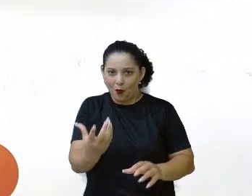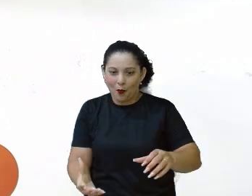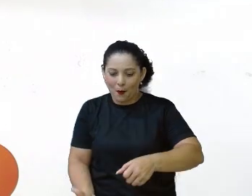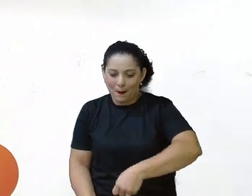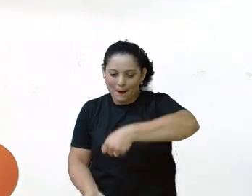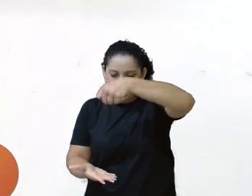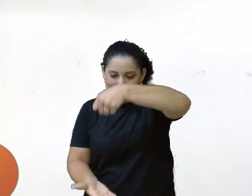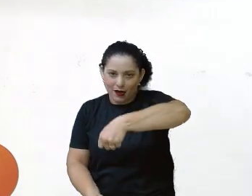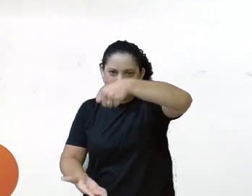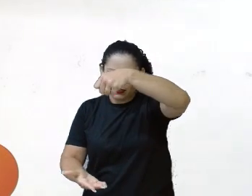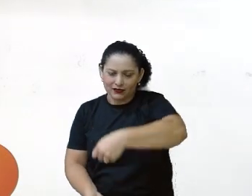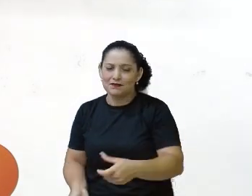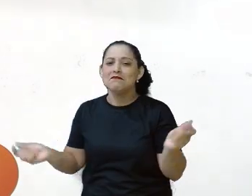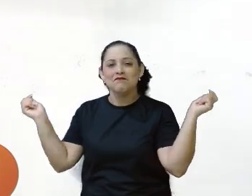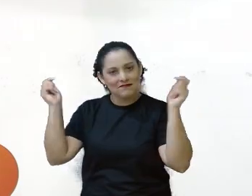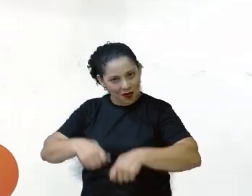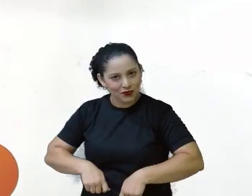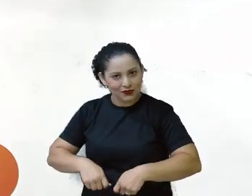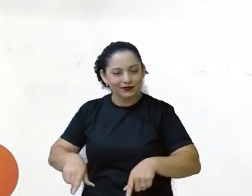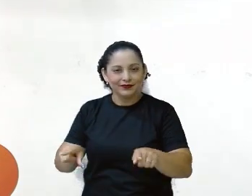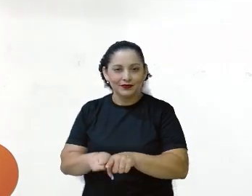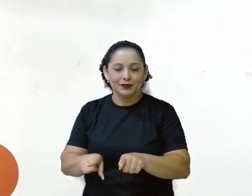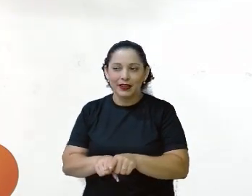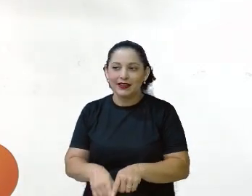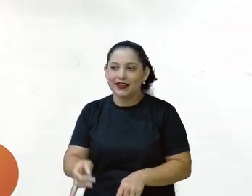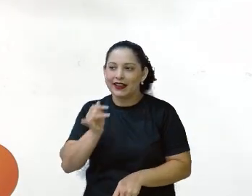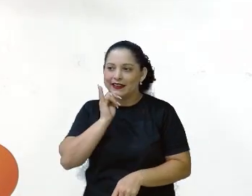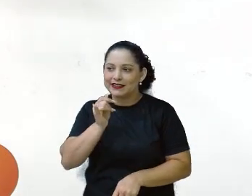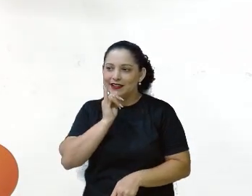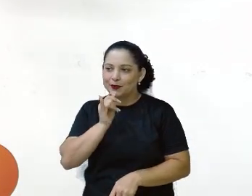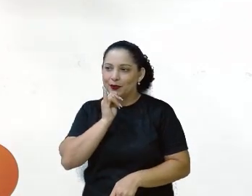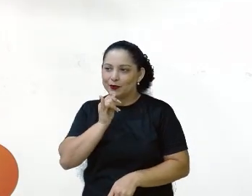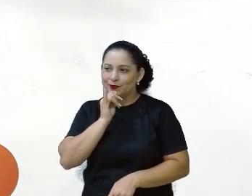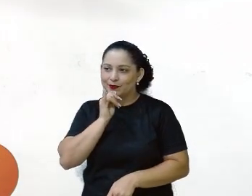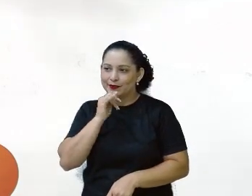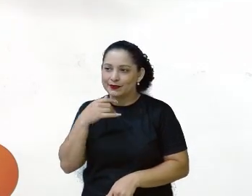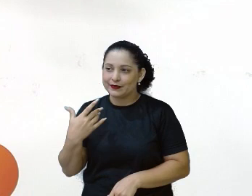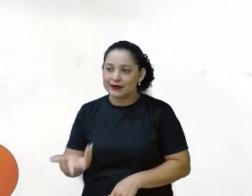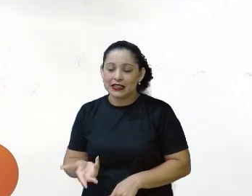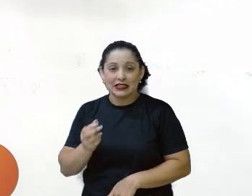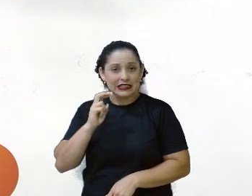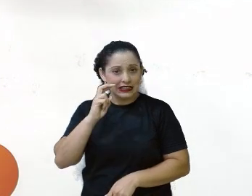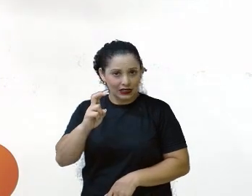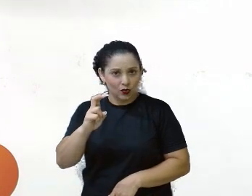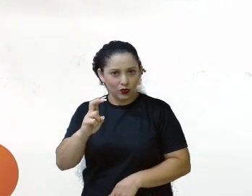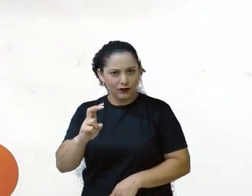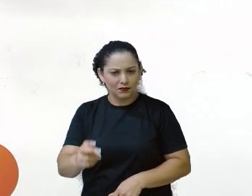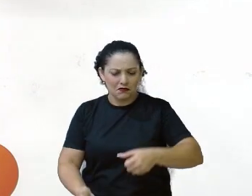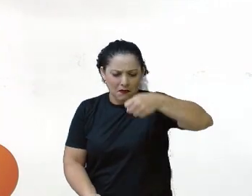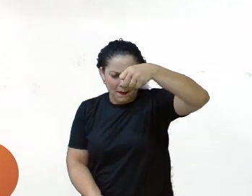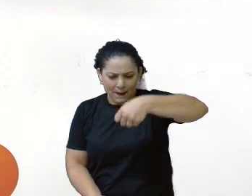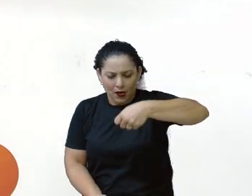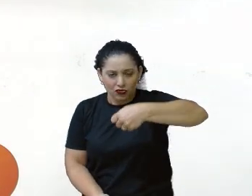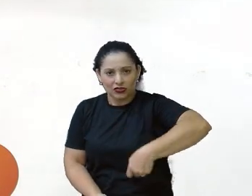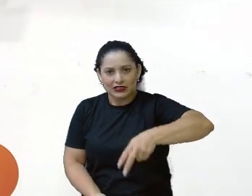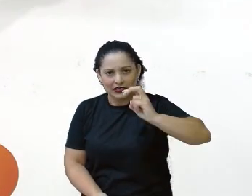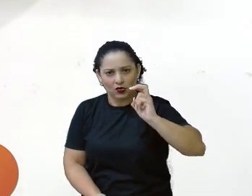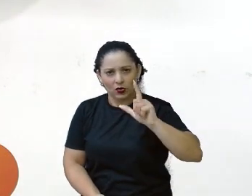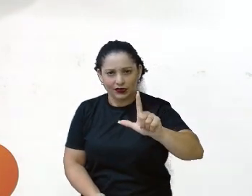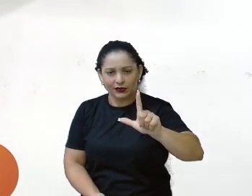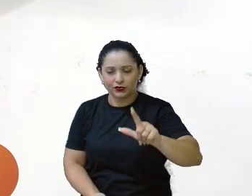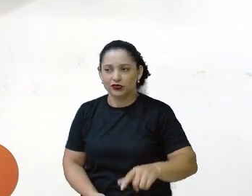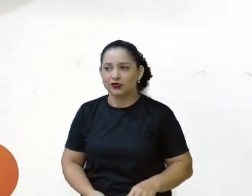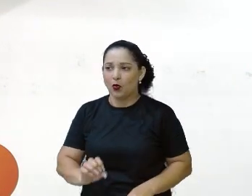consigo, se eu jogar 5 baldes desse. Encherá a piscina também. Então, os mais recomendados